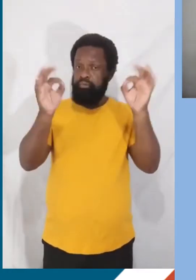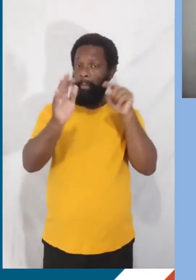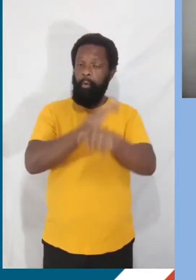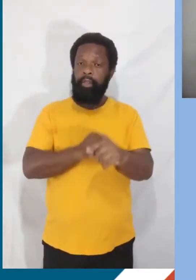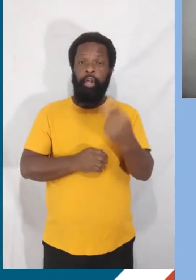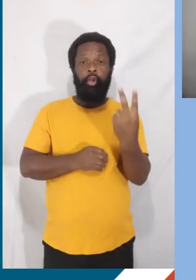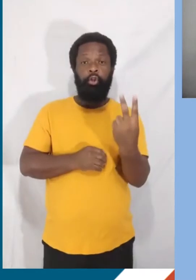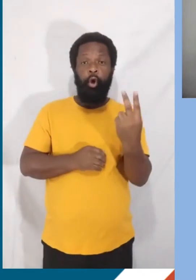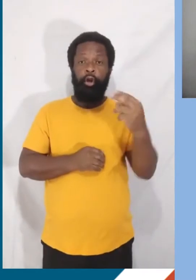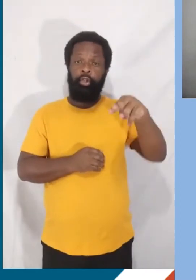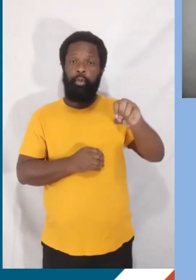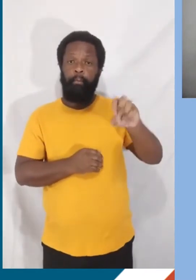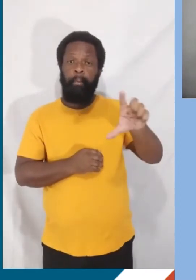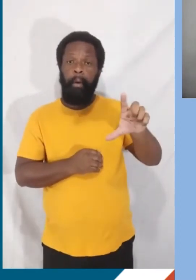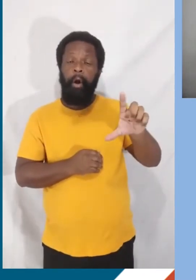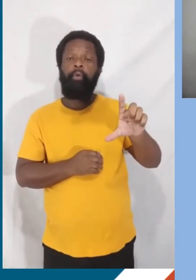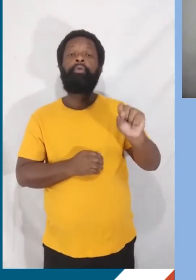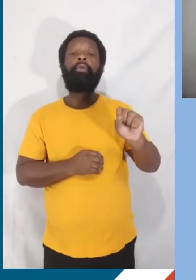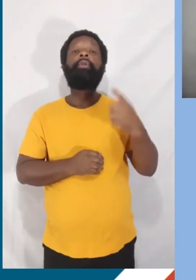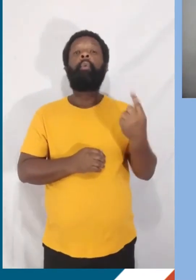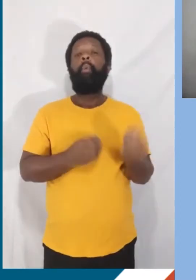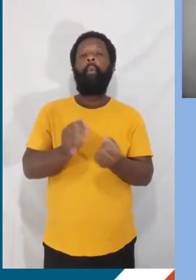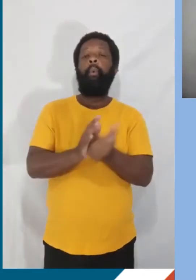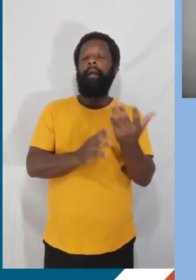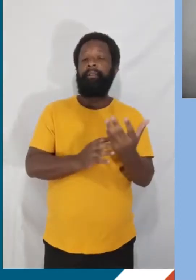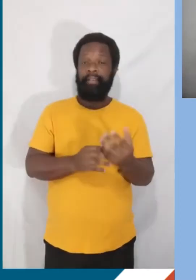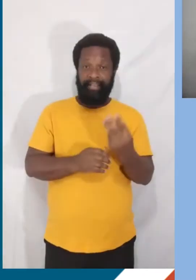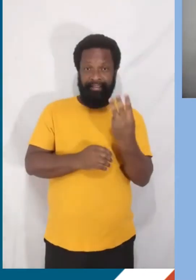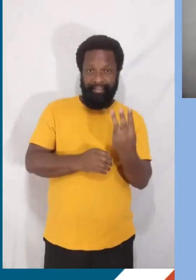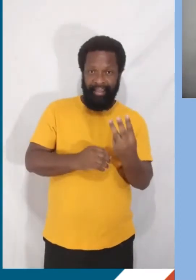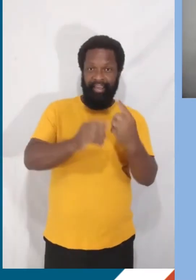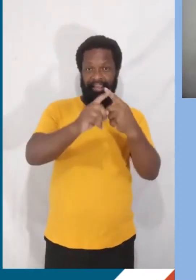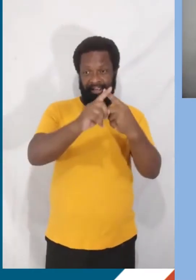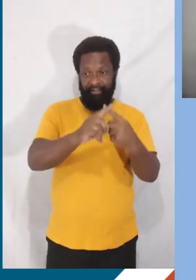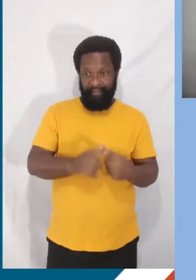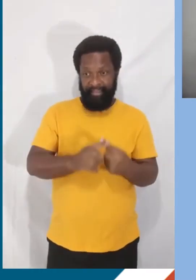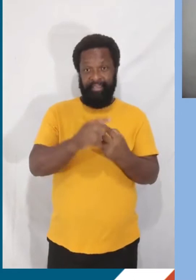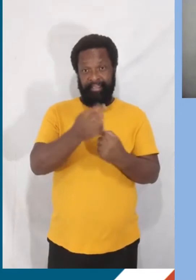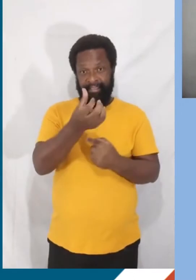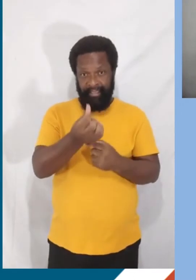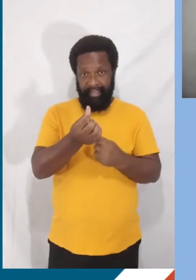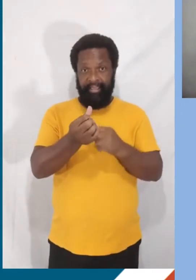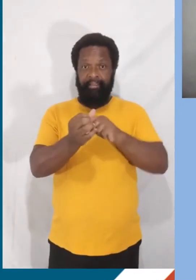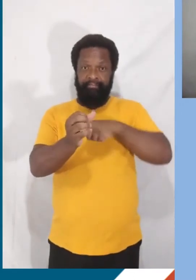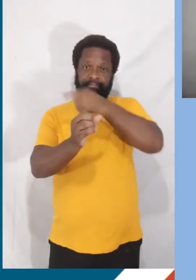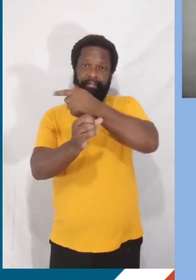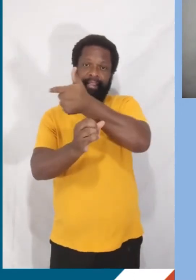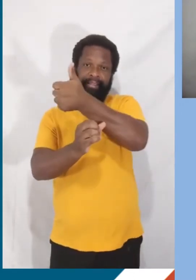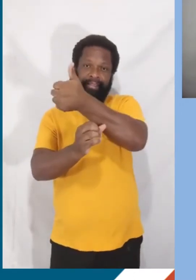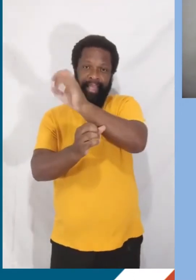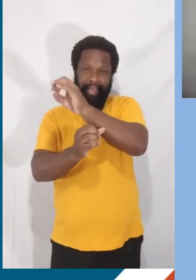perguntando em 2 mols, quantos átomos vão ter? Vão ter 3,6 vezes 10 a 24 átomos.